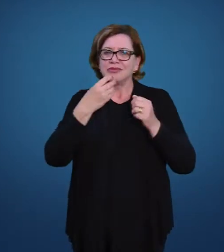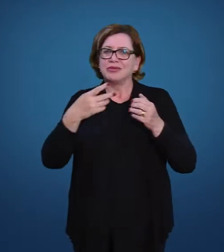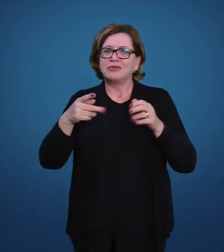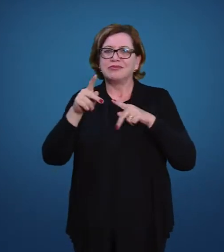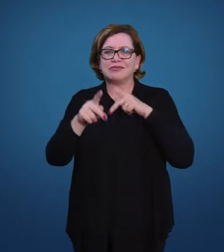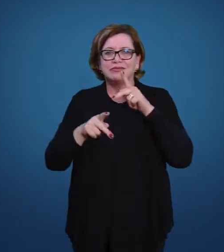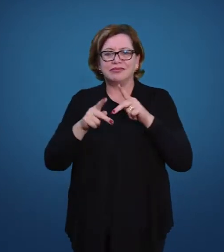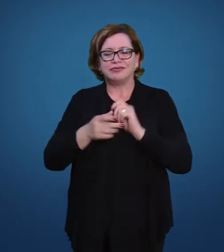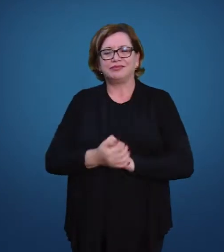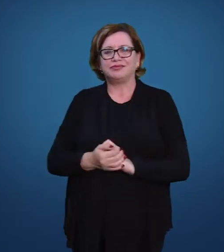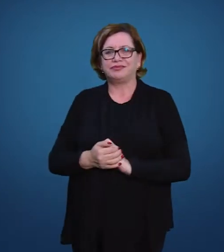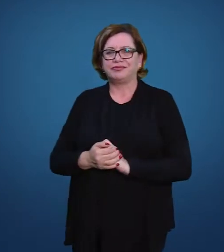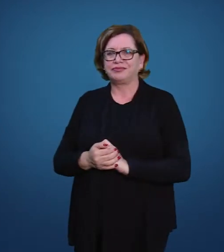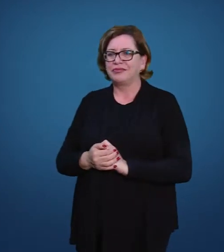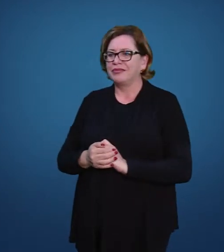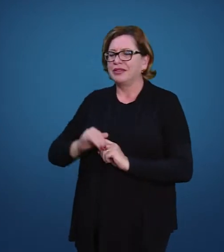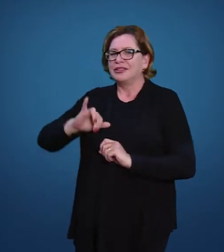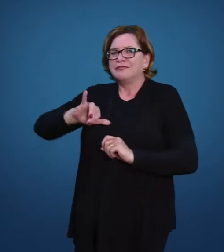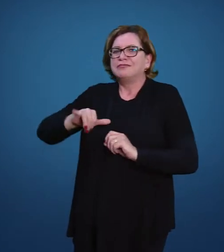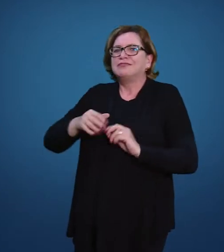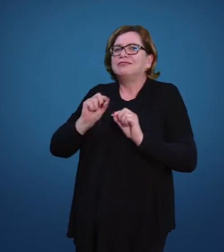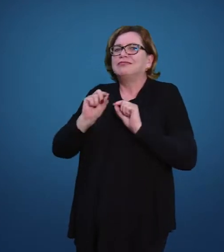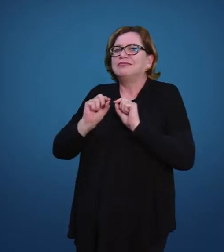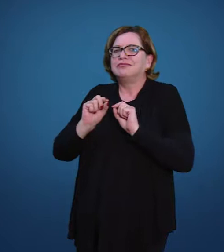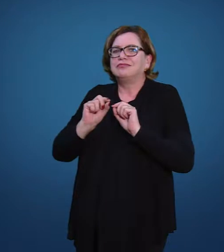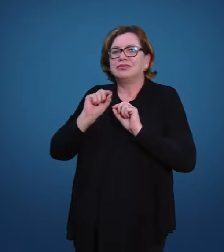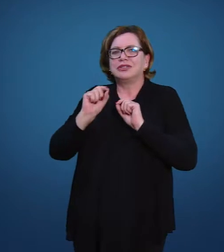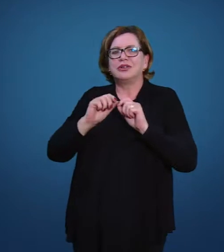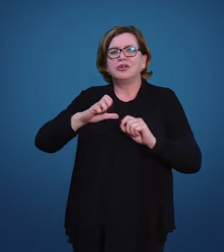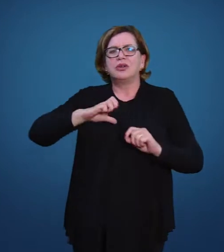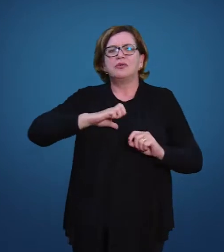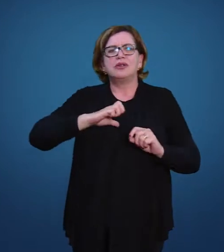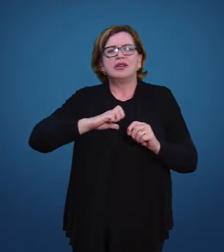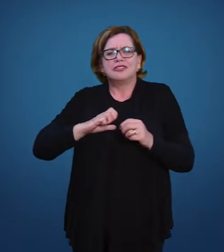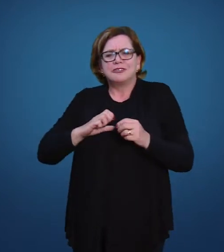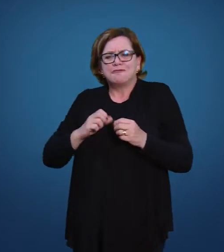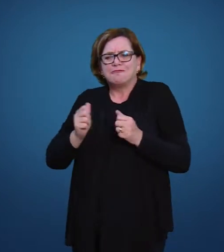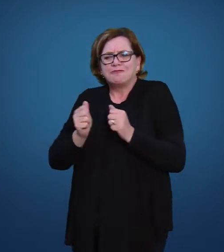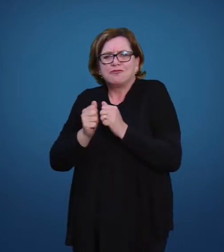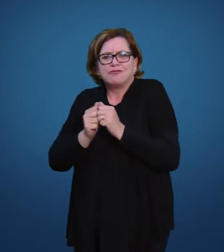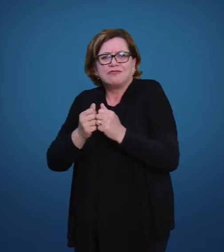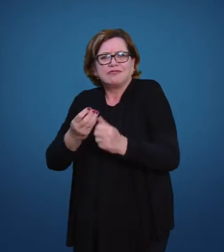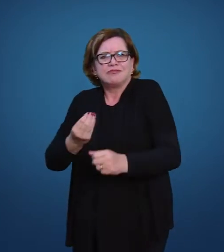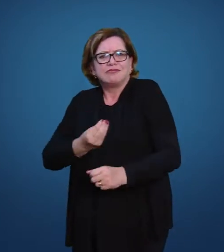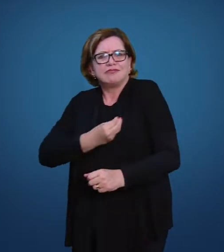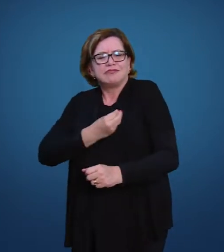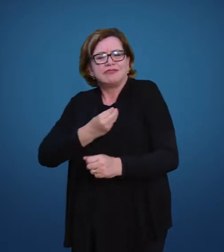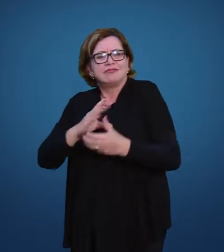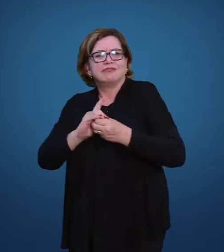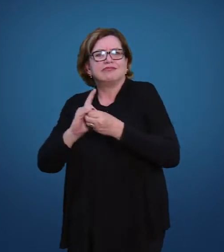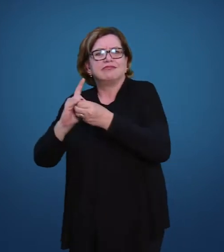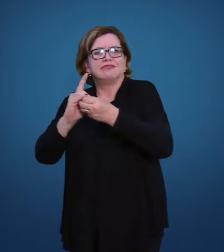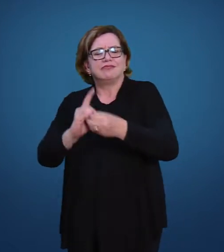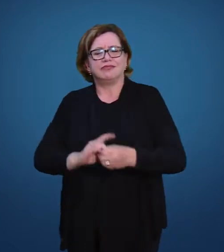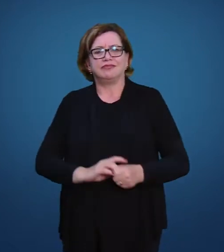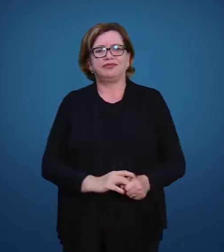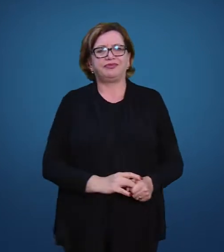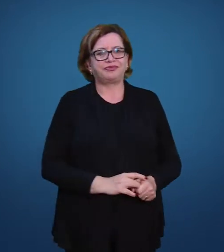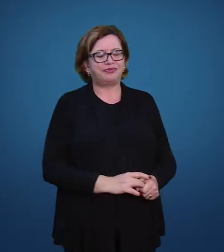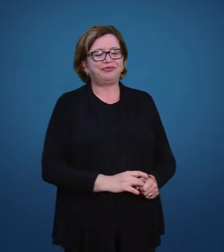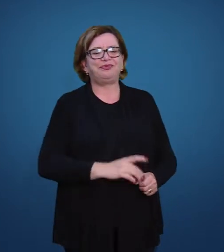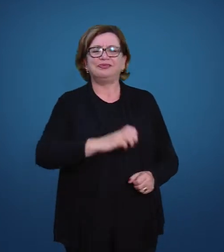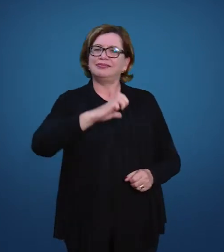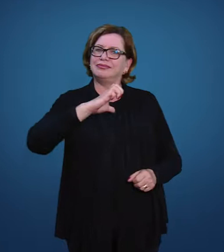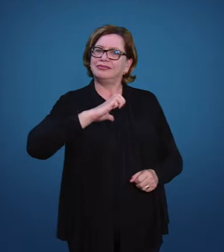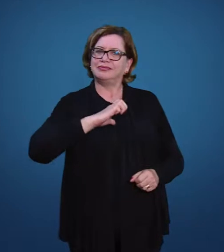Aproveitando esse último tema, em que medida a ética se vincula a uma vivência democrática? Então, a ética, que